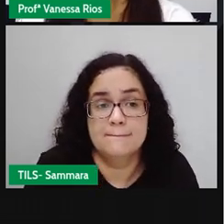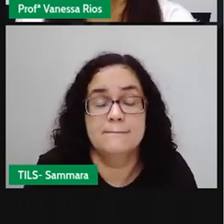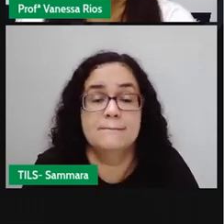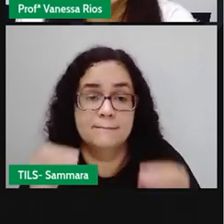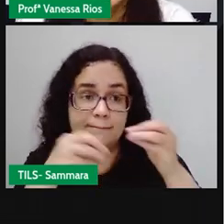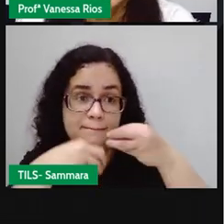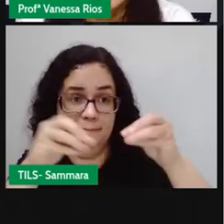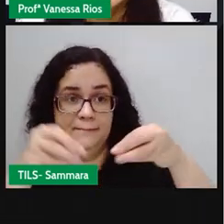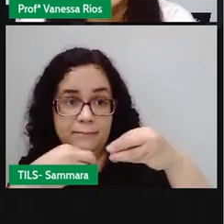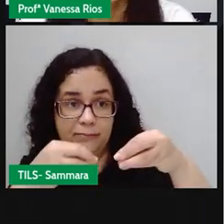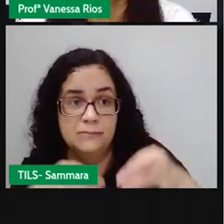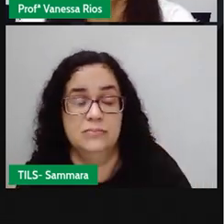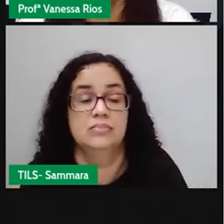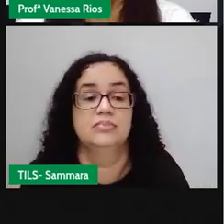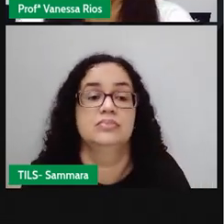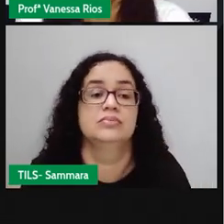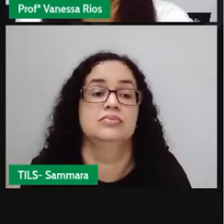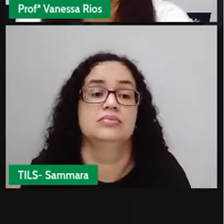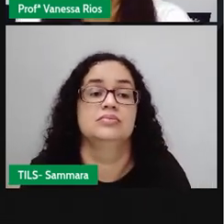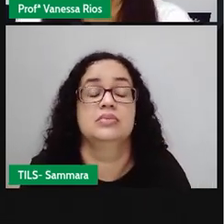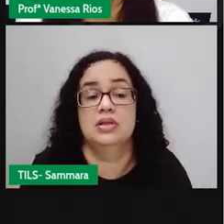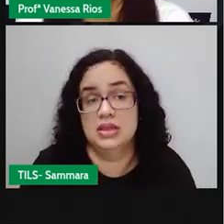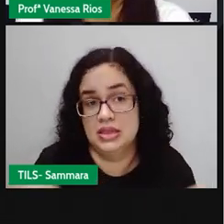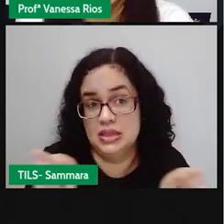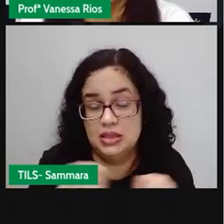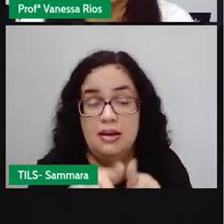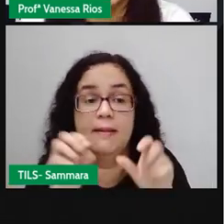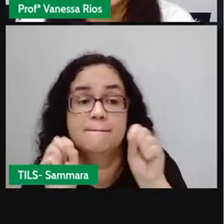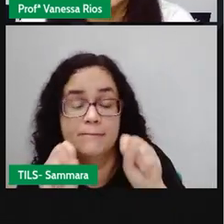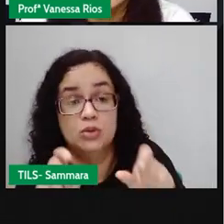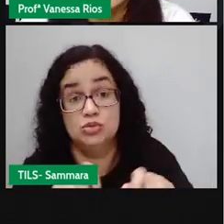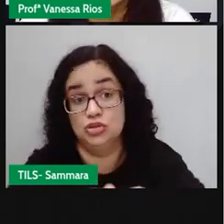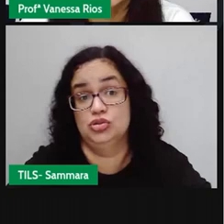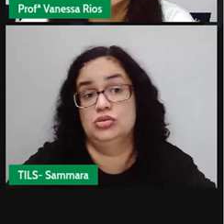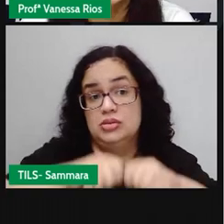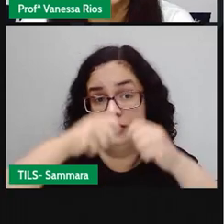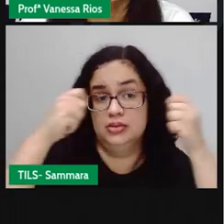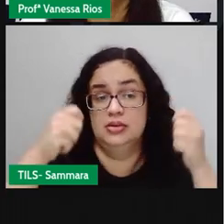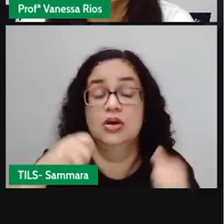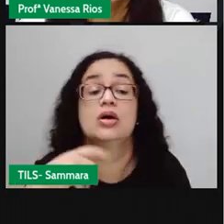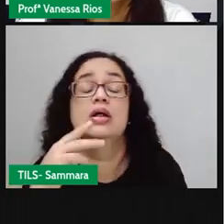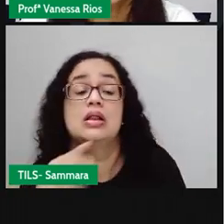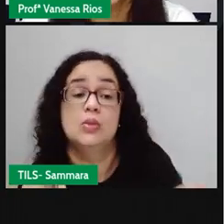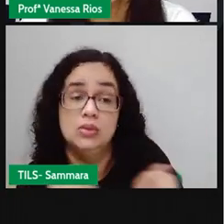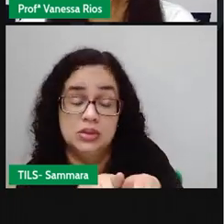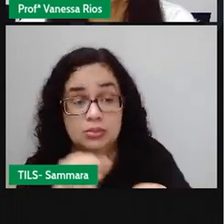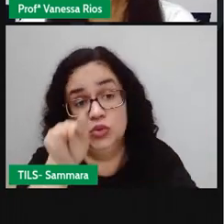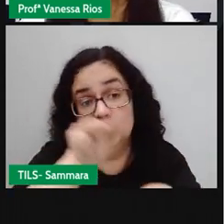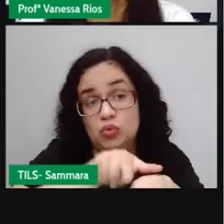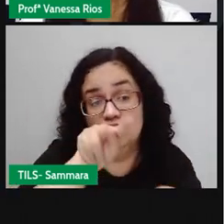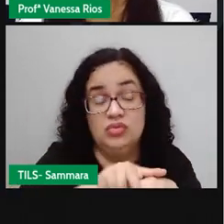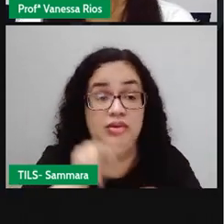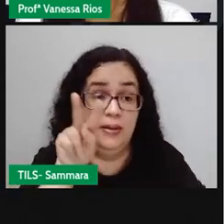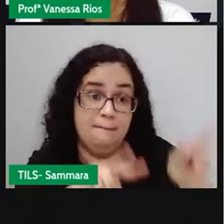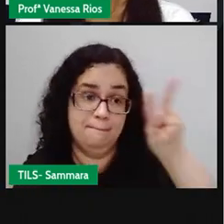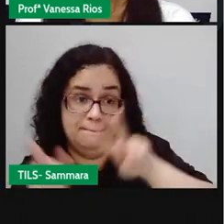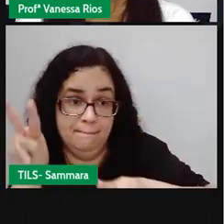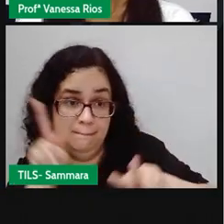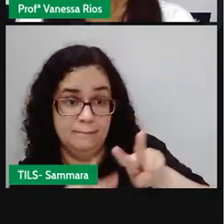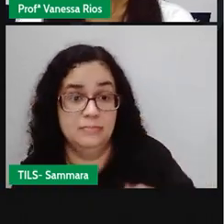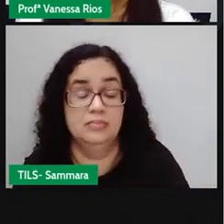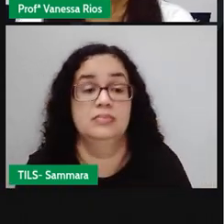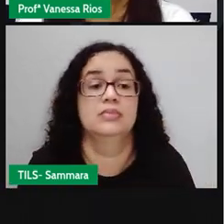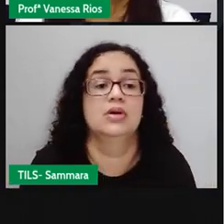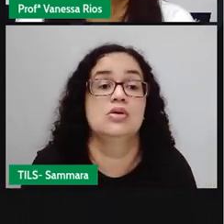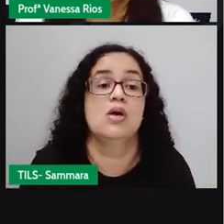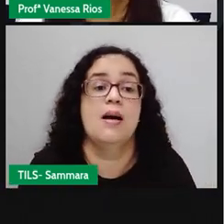mais resistentes, mais frágeis também, que podem quebrar, né? Assim como o vidro. Mas a gente observa que o